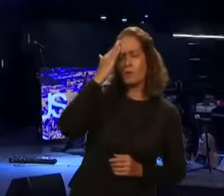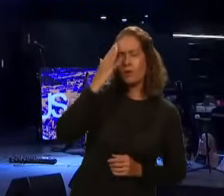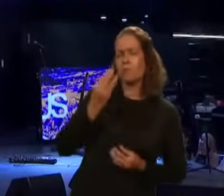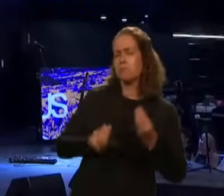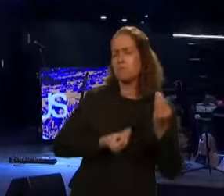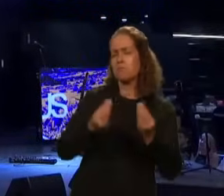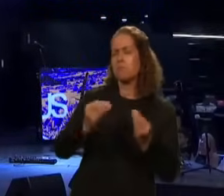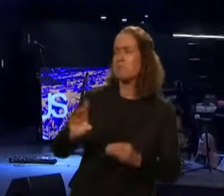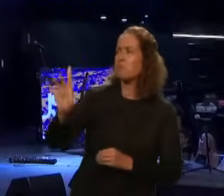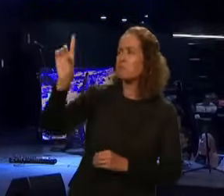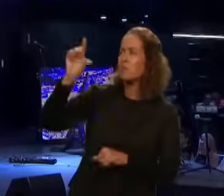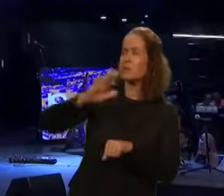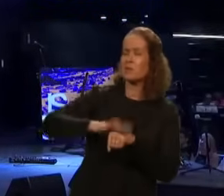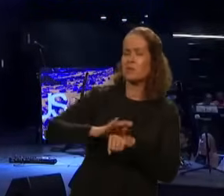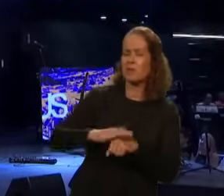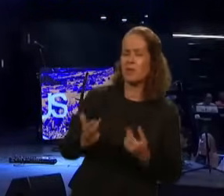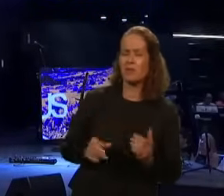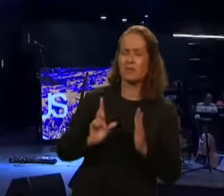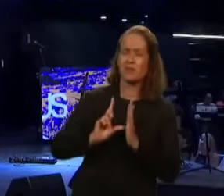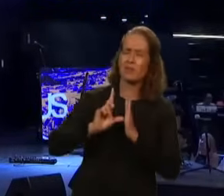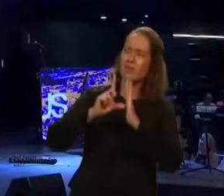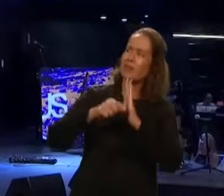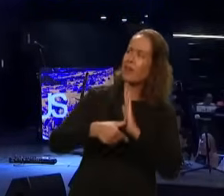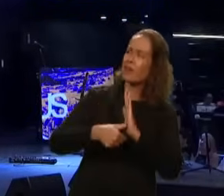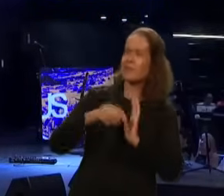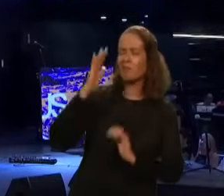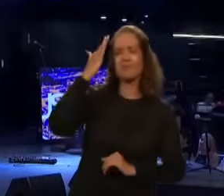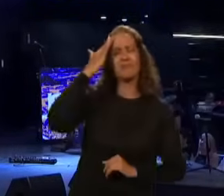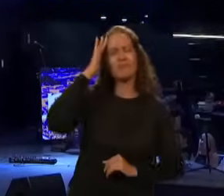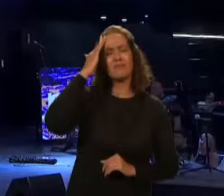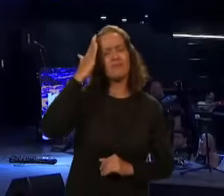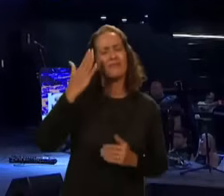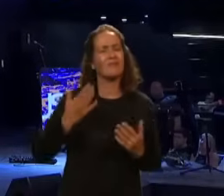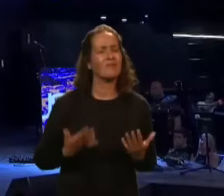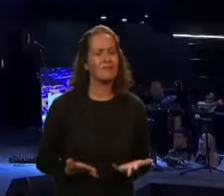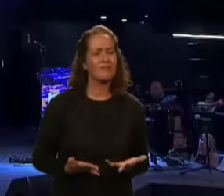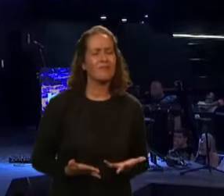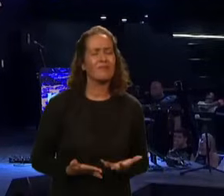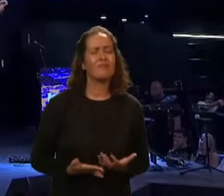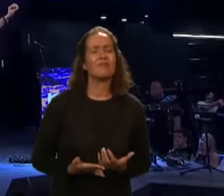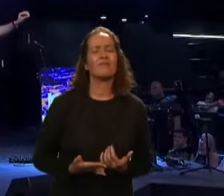não entendendo o atraso de Deus, não entendendo a memória de Deus,